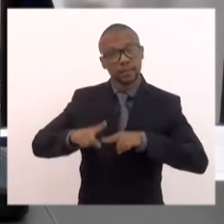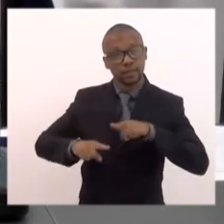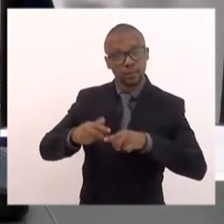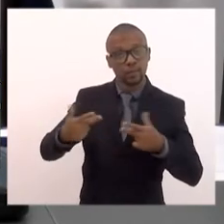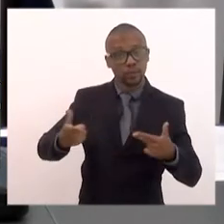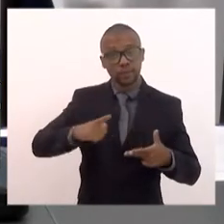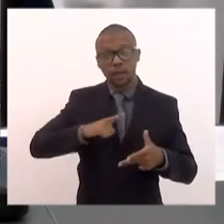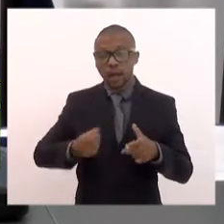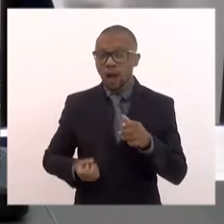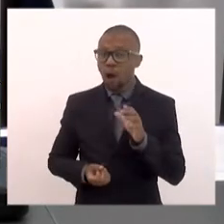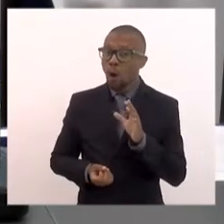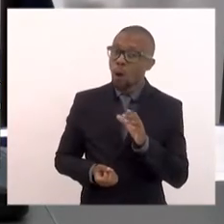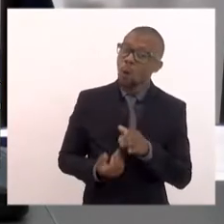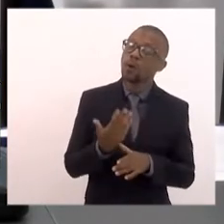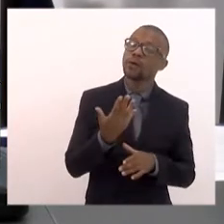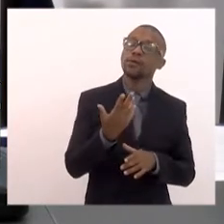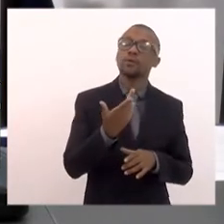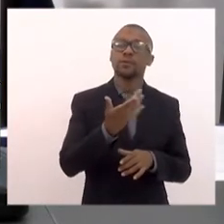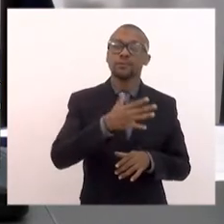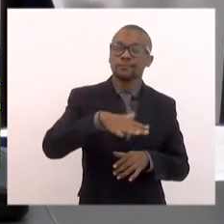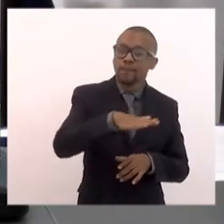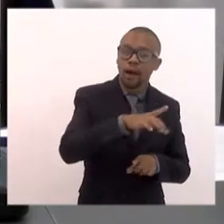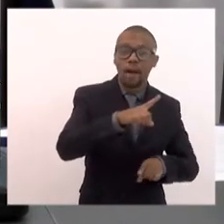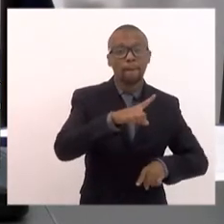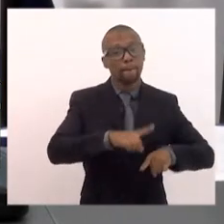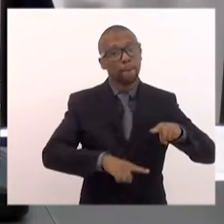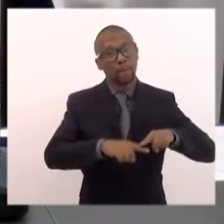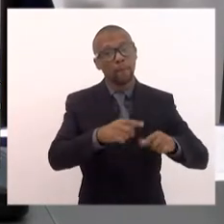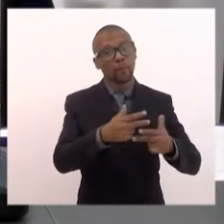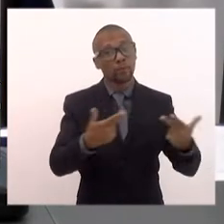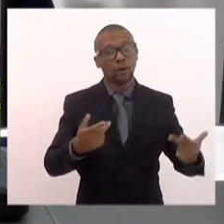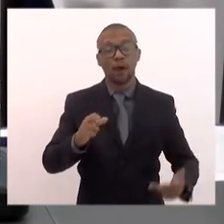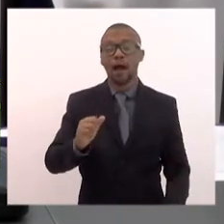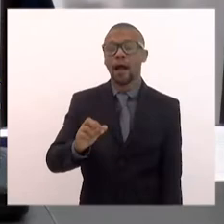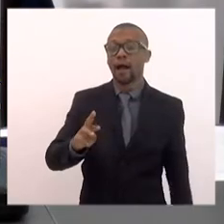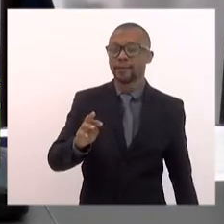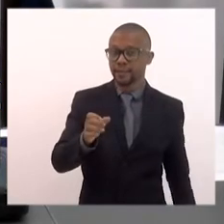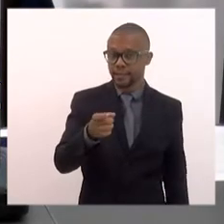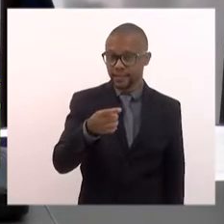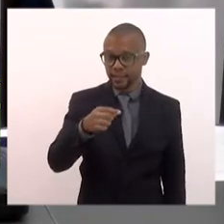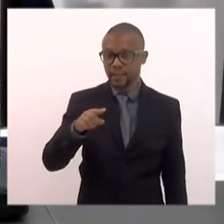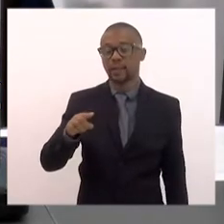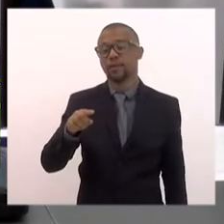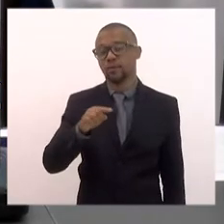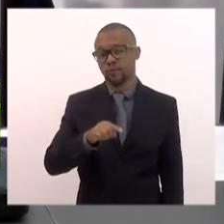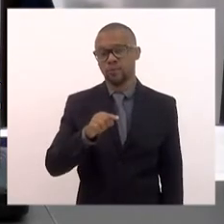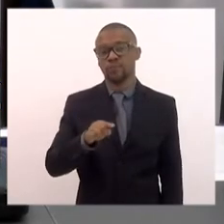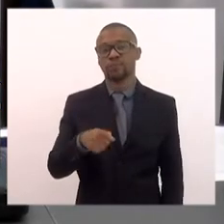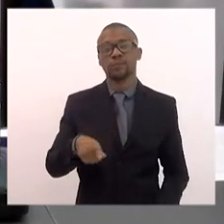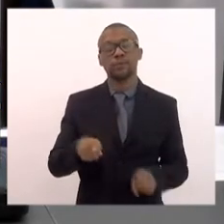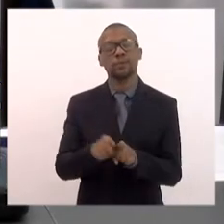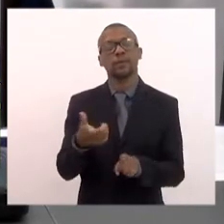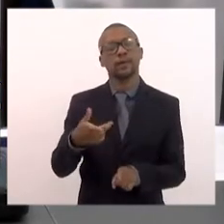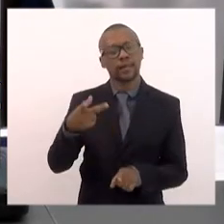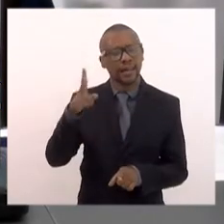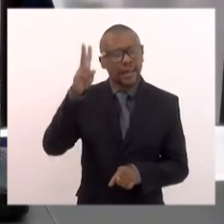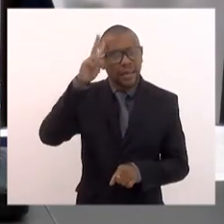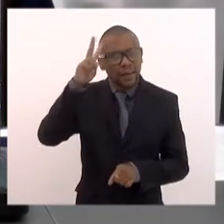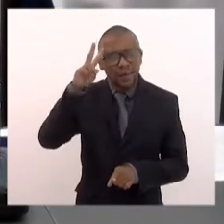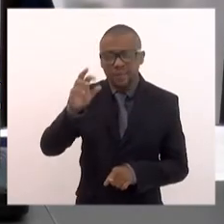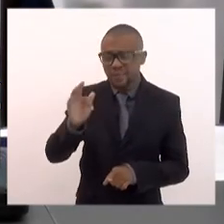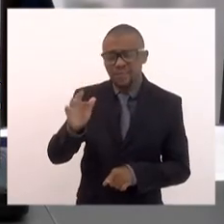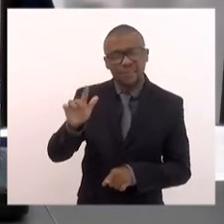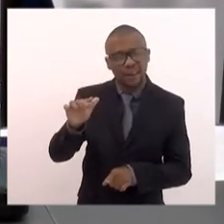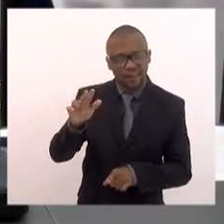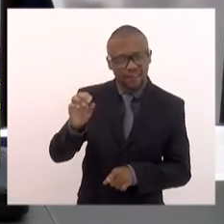na produção artesanal aqui no Rio de Janeiro. Quero também lembrar, o Flávio mencionou,